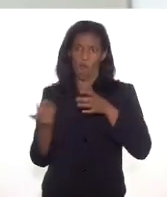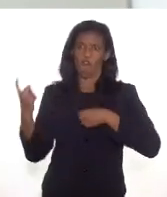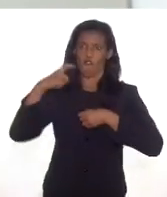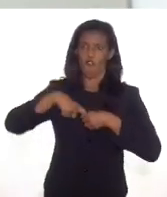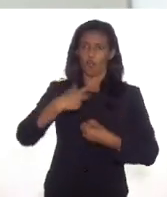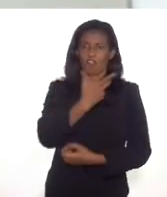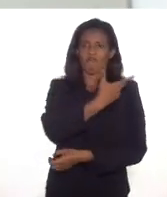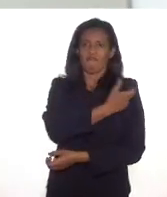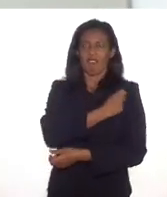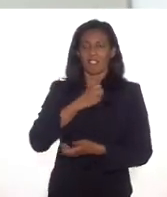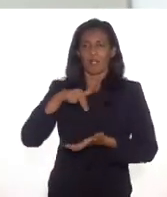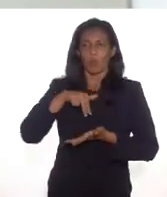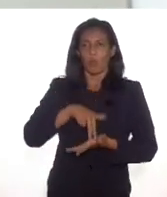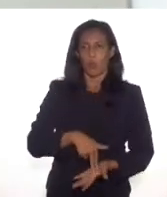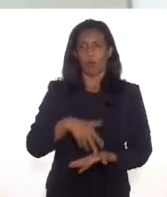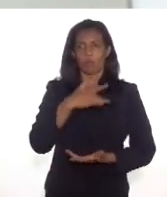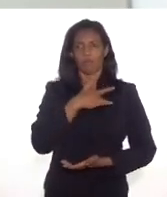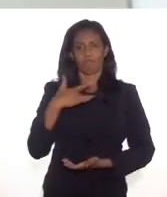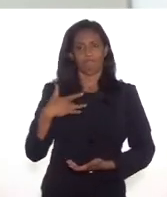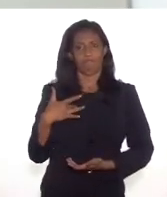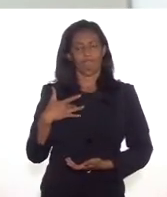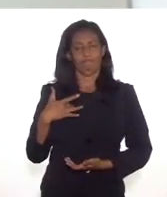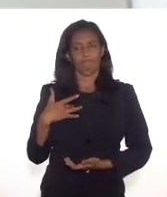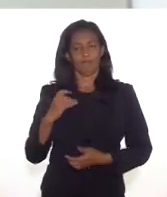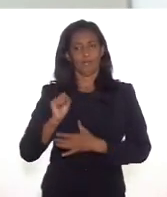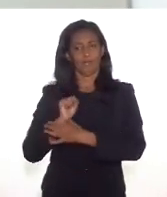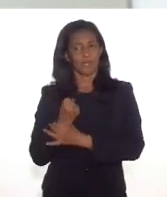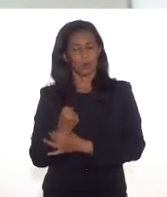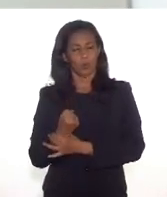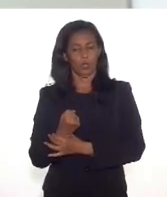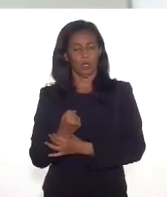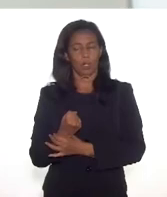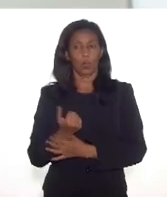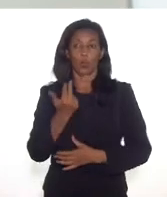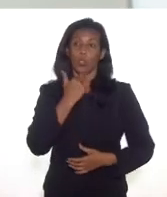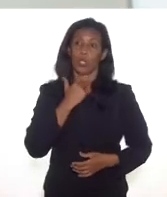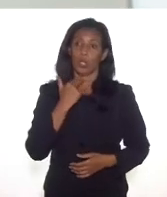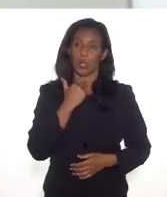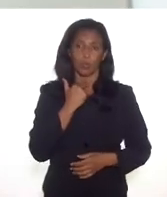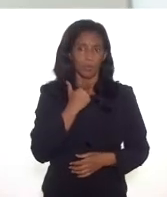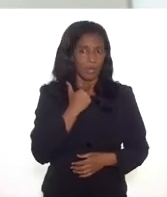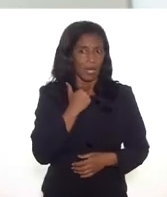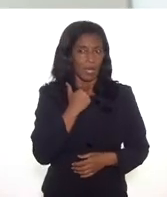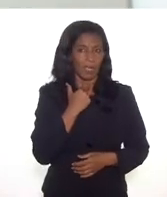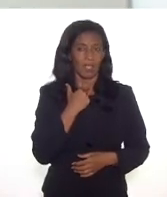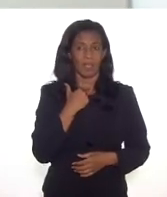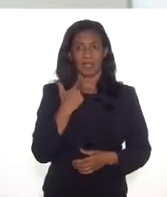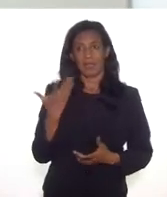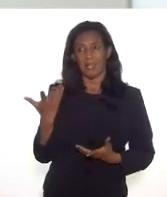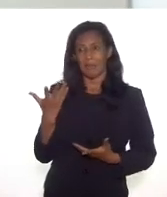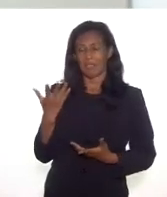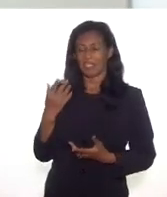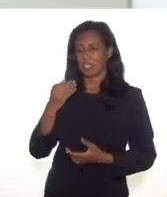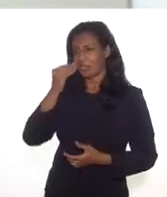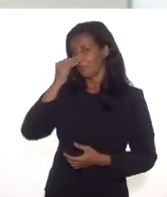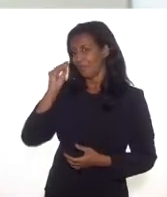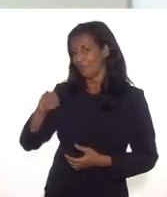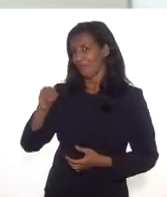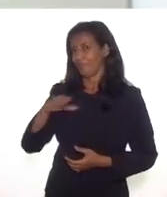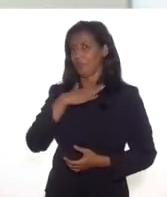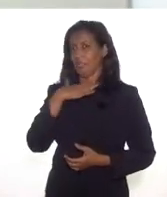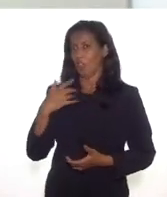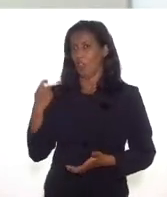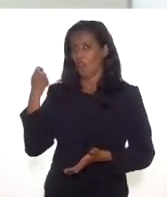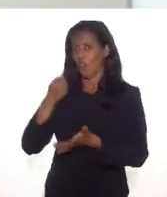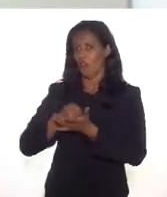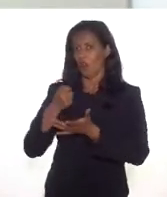professores vacinados, garantindo um retorno seguro. O que não dá é para a gente banalizar a morte, forçando